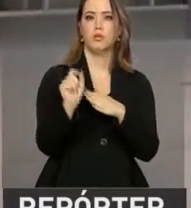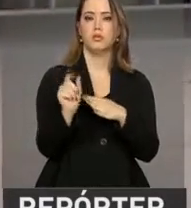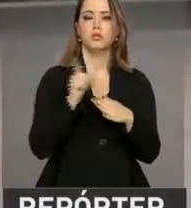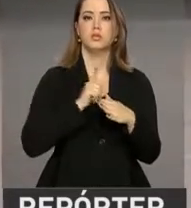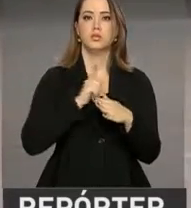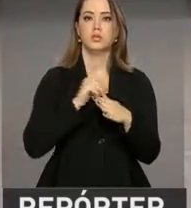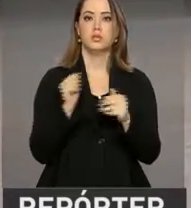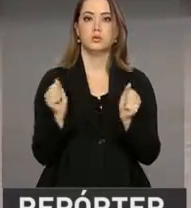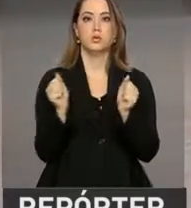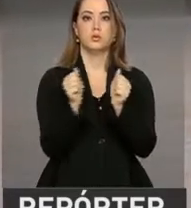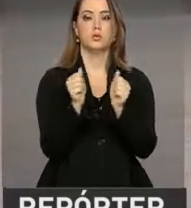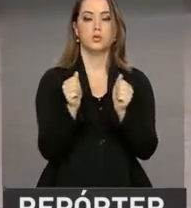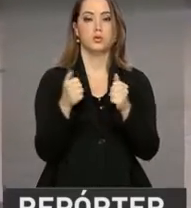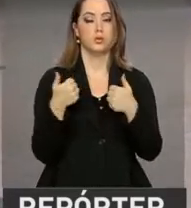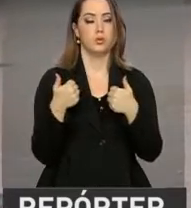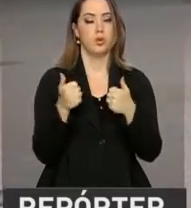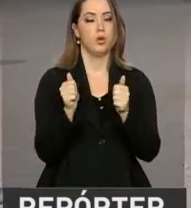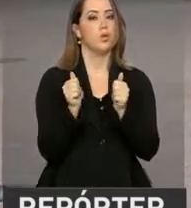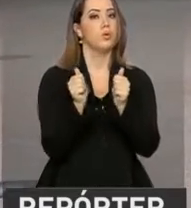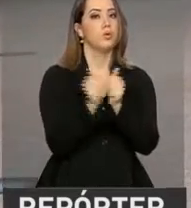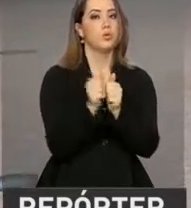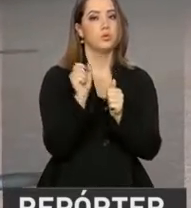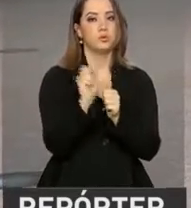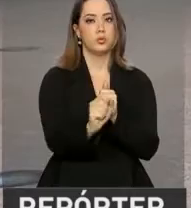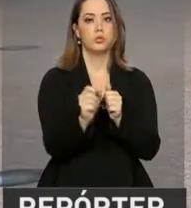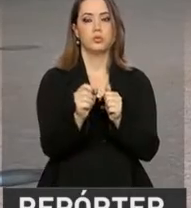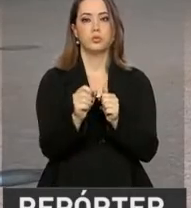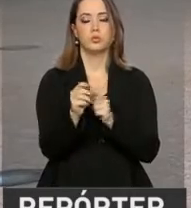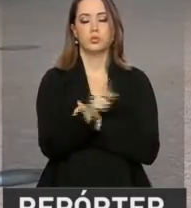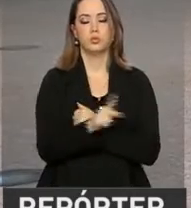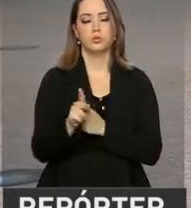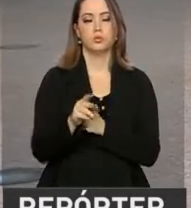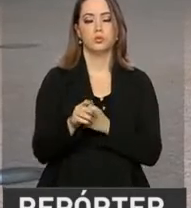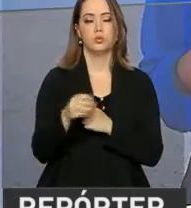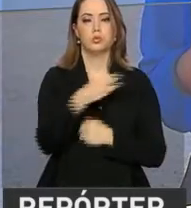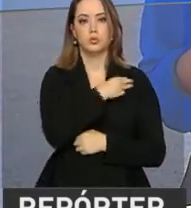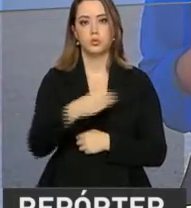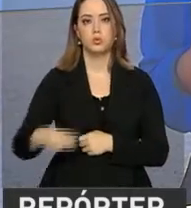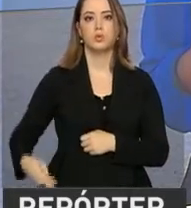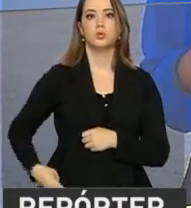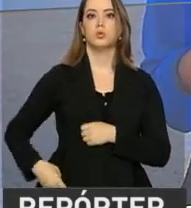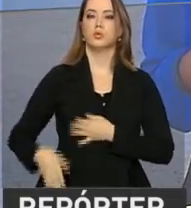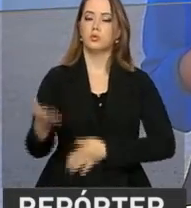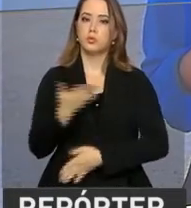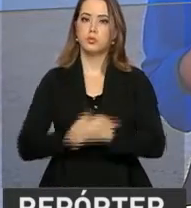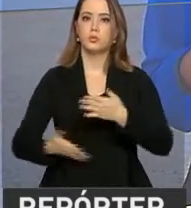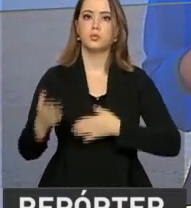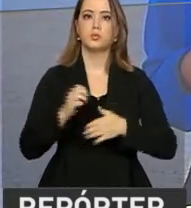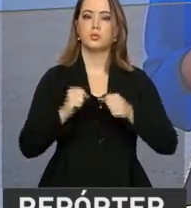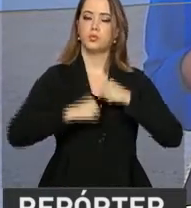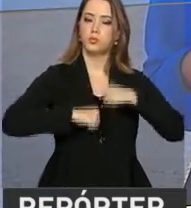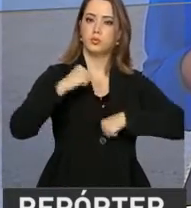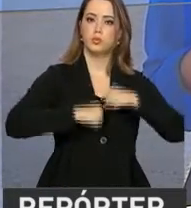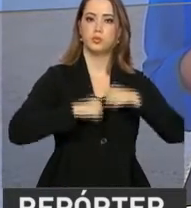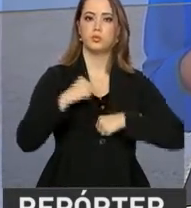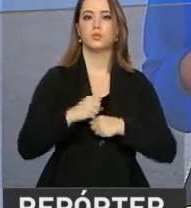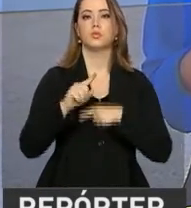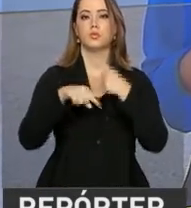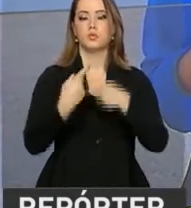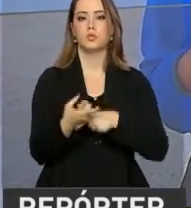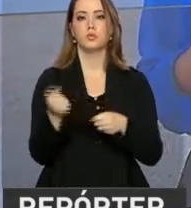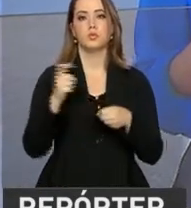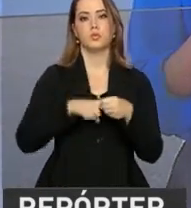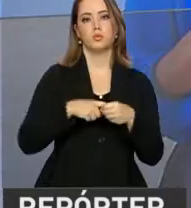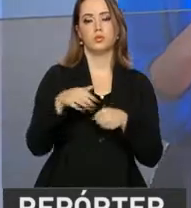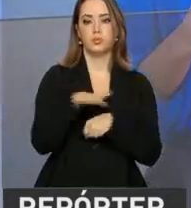da Indústria, Comércio e Serviços, Marcos Pereira. Renata? Obrigada, Paola, pelas suas informações. Daqui a pouco a gente volta a